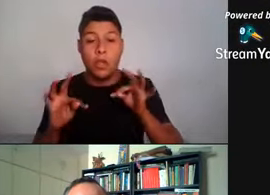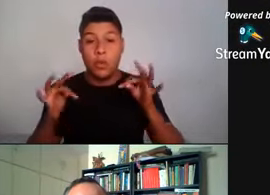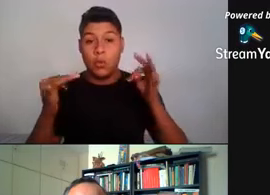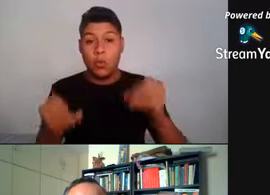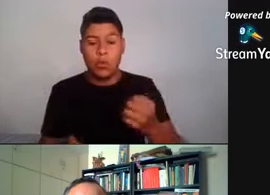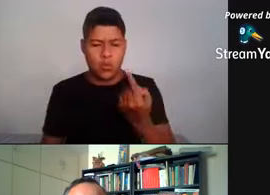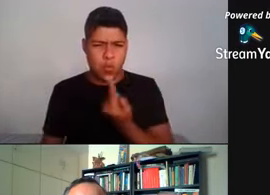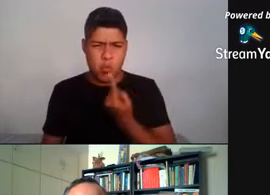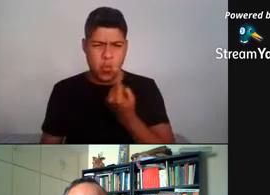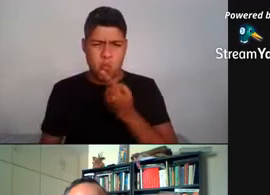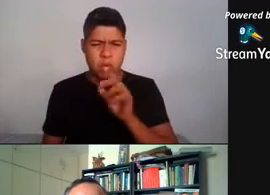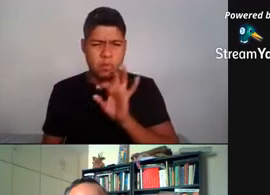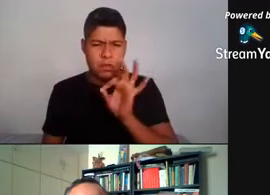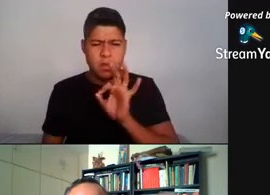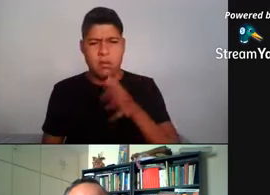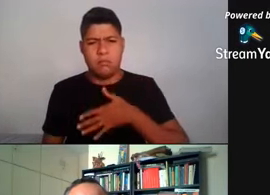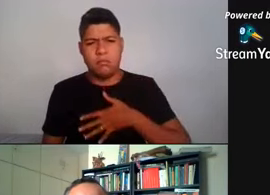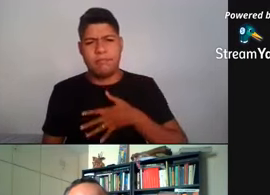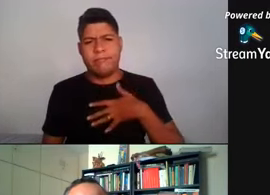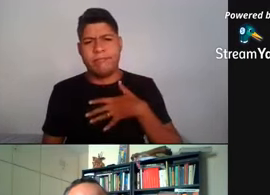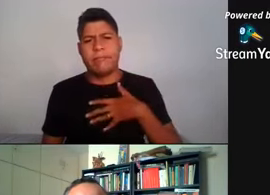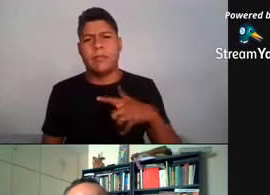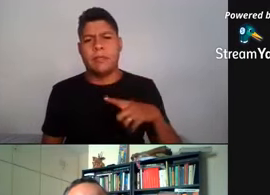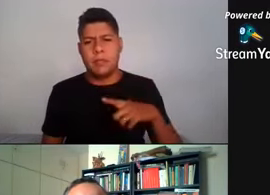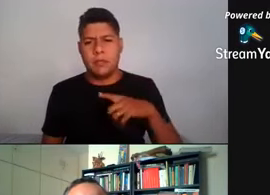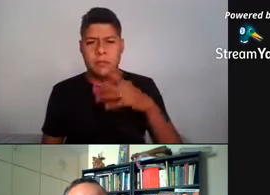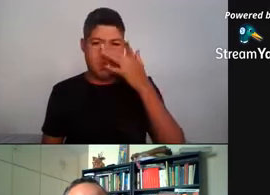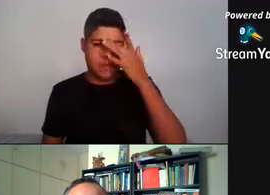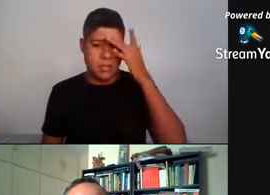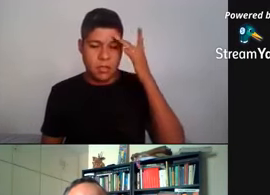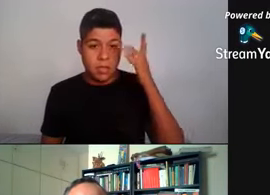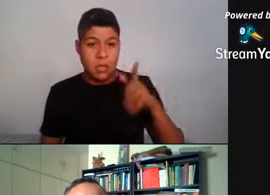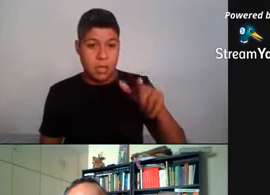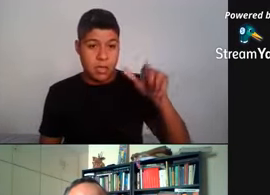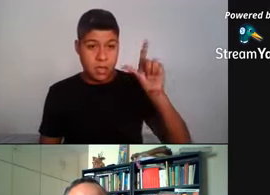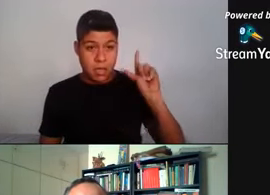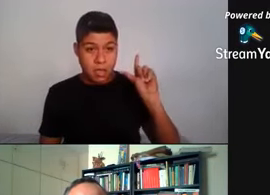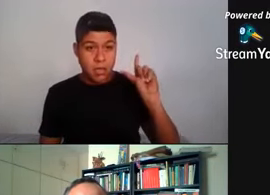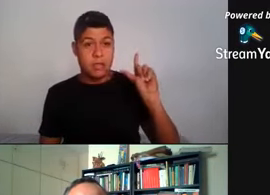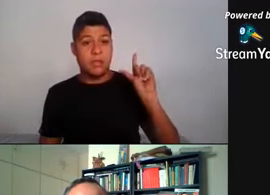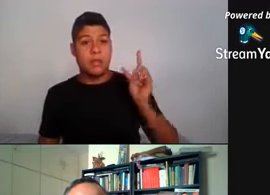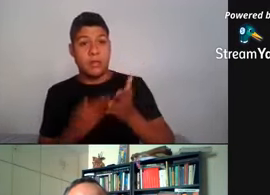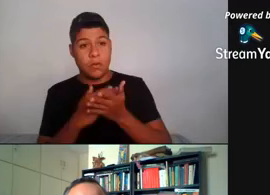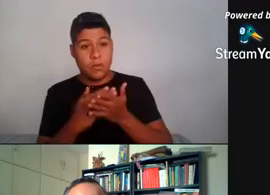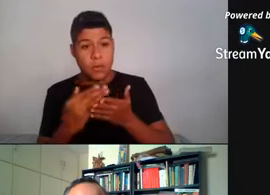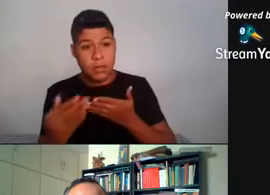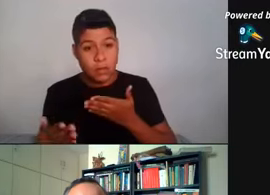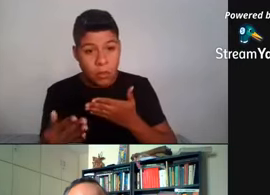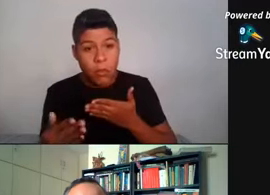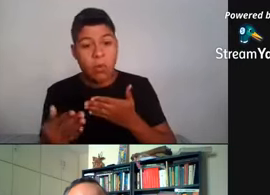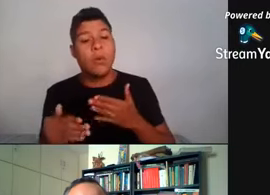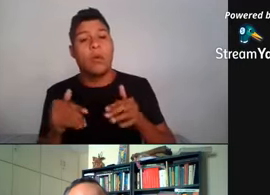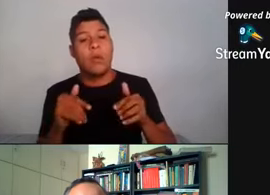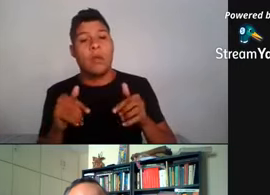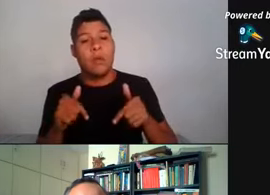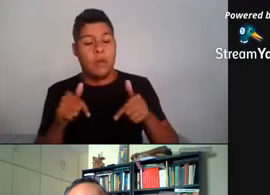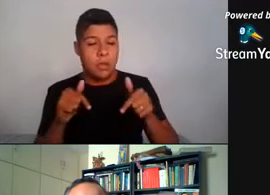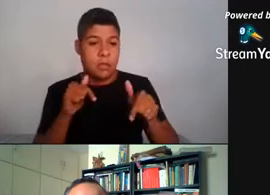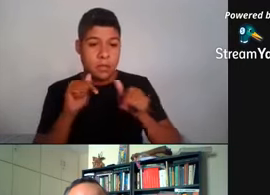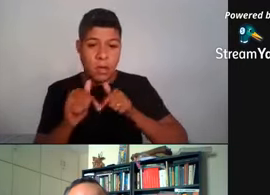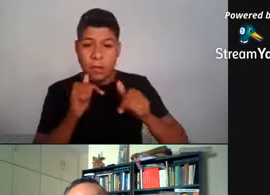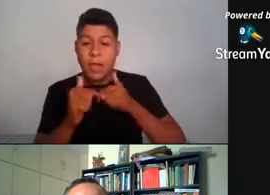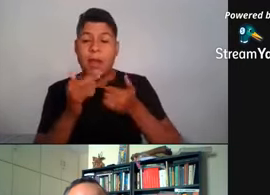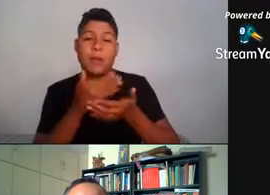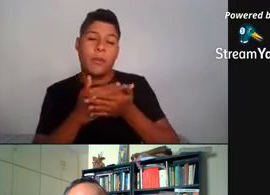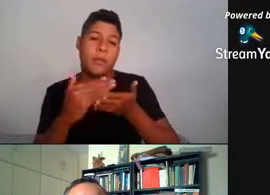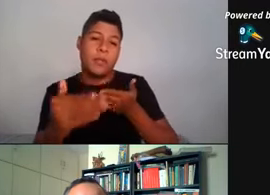de um, e é uma honra ter tantas pessoas aí que antes de mim, né, começaram esse trabalho,